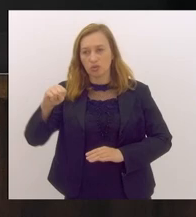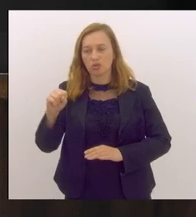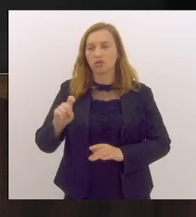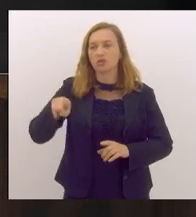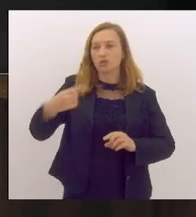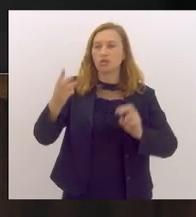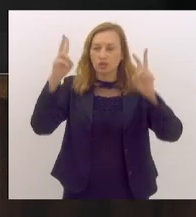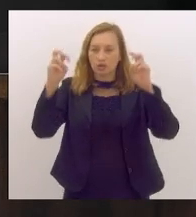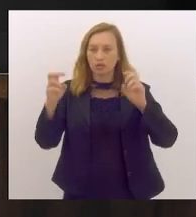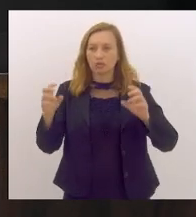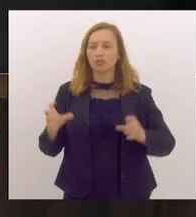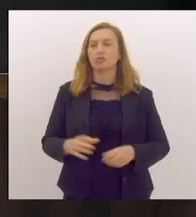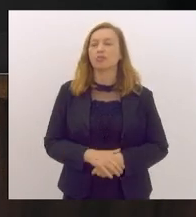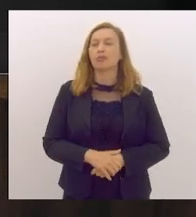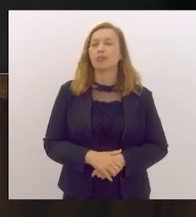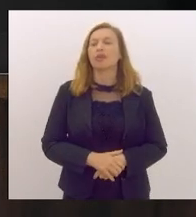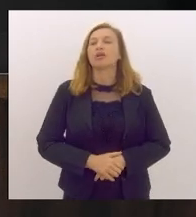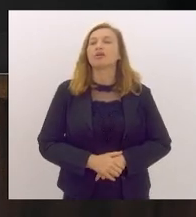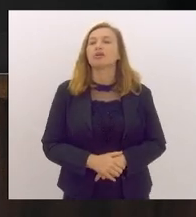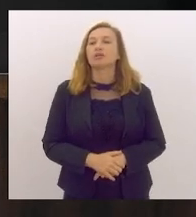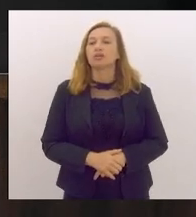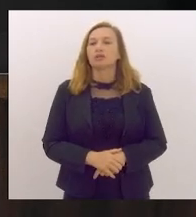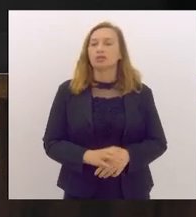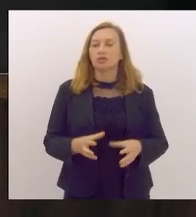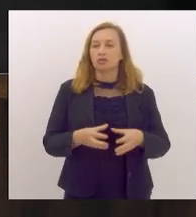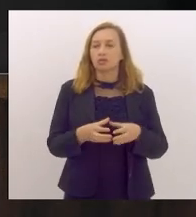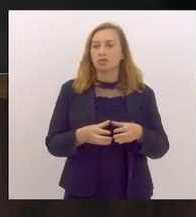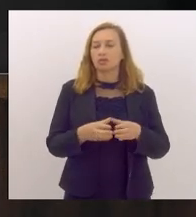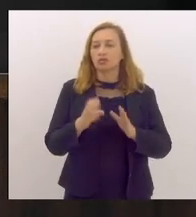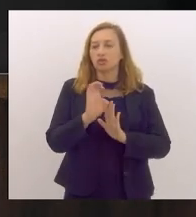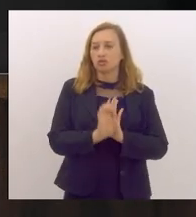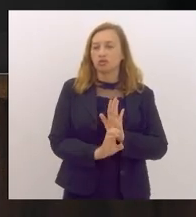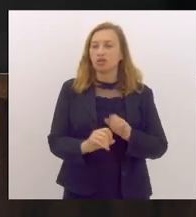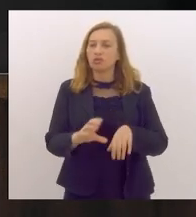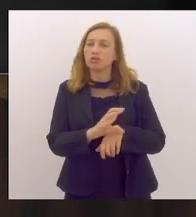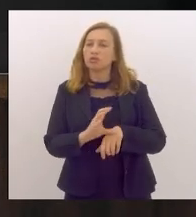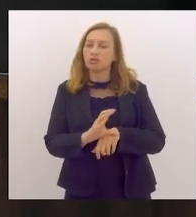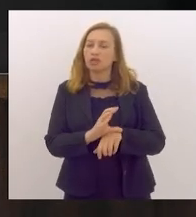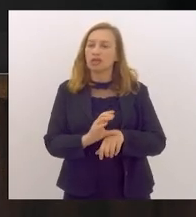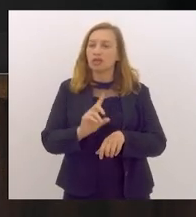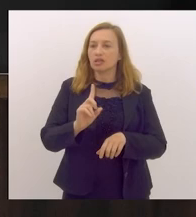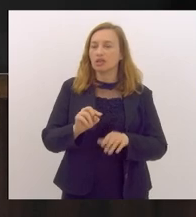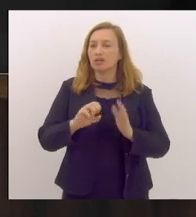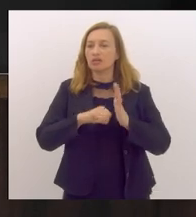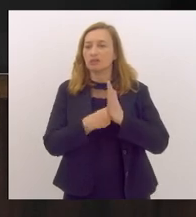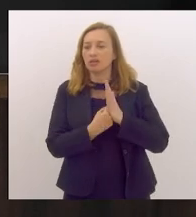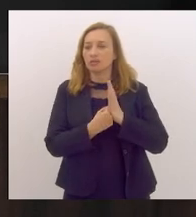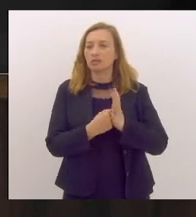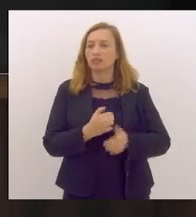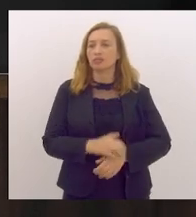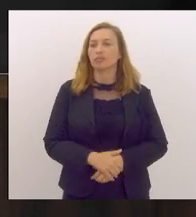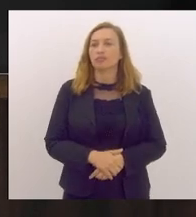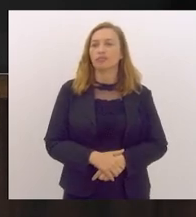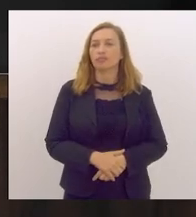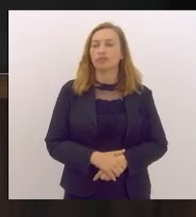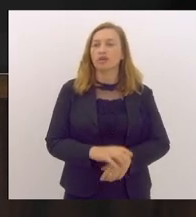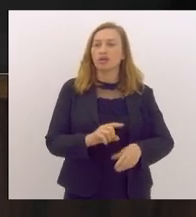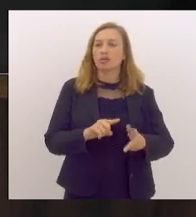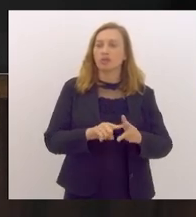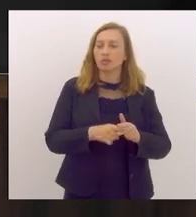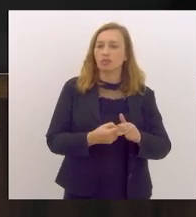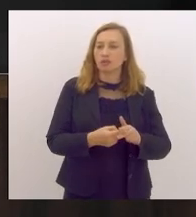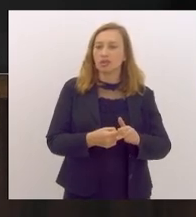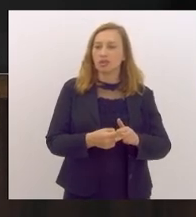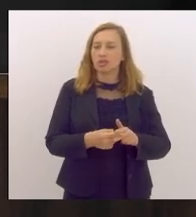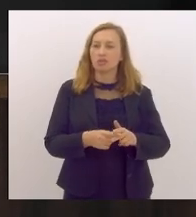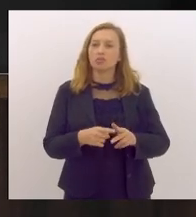outras providências. Pendente de parecer da Comissão de Emendas Condicionais e Vetos. Pela manutenção, salvo destaque,